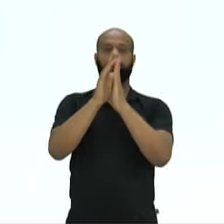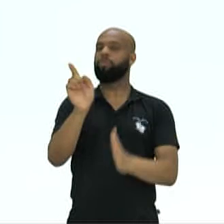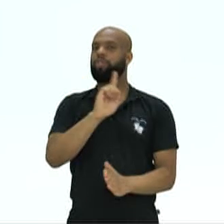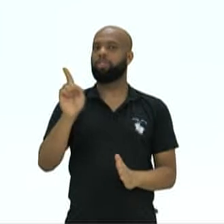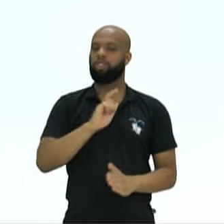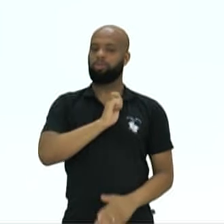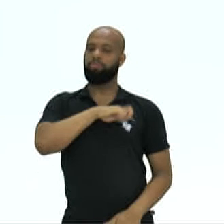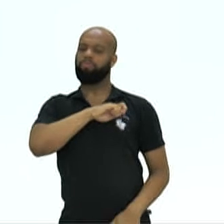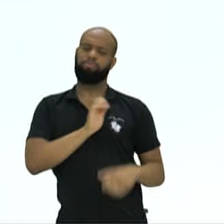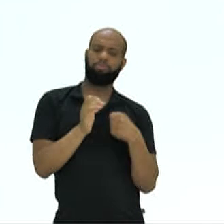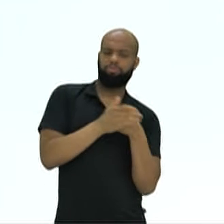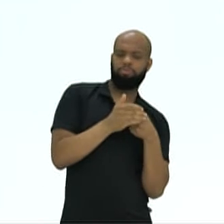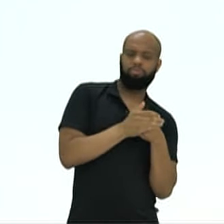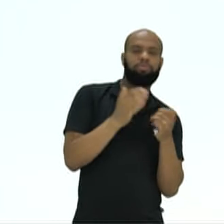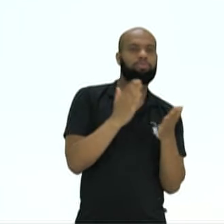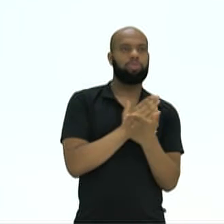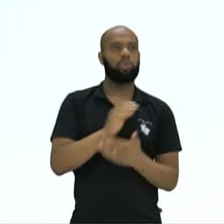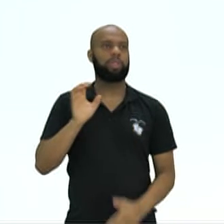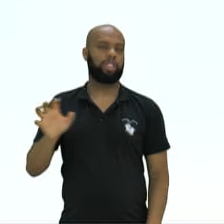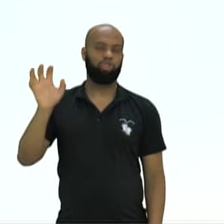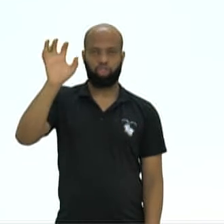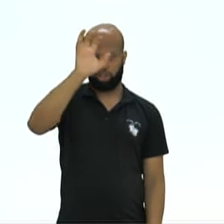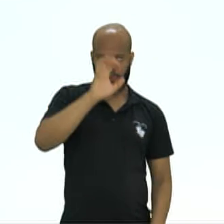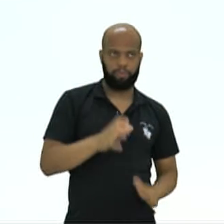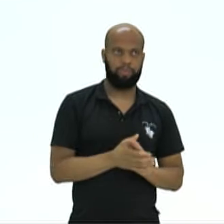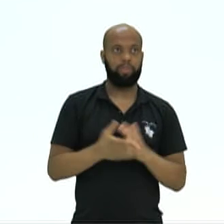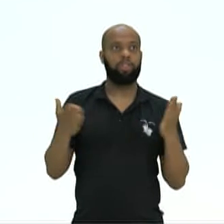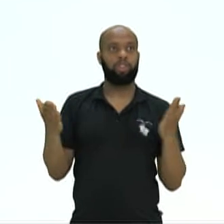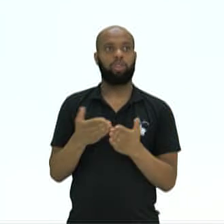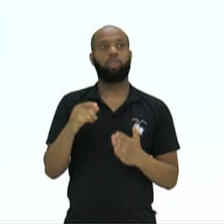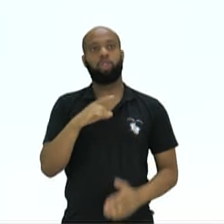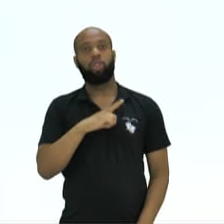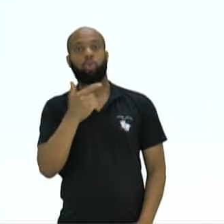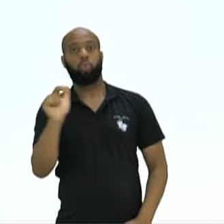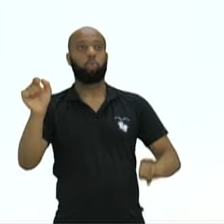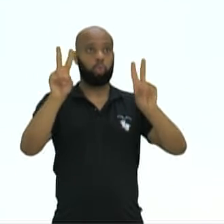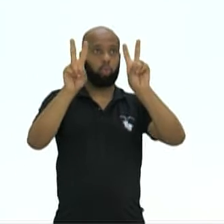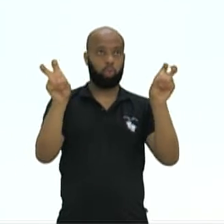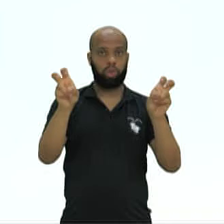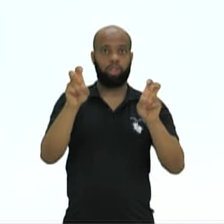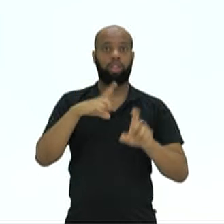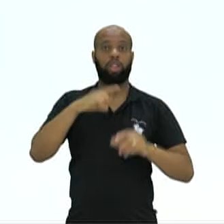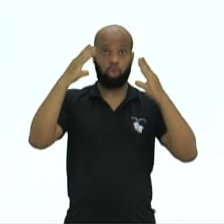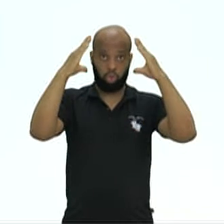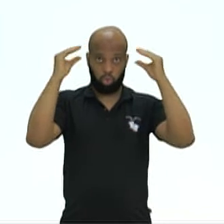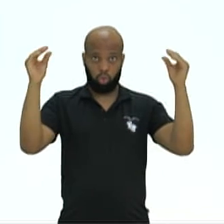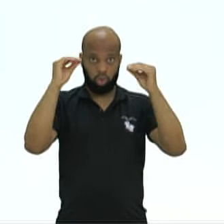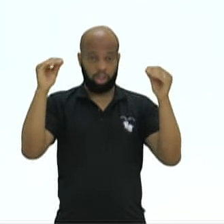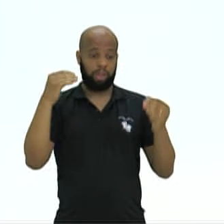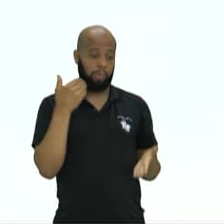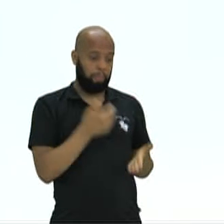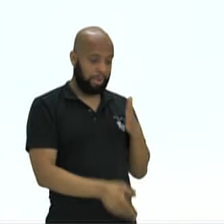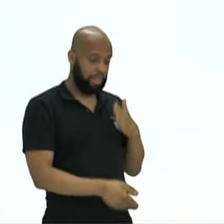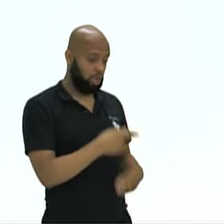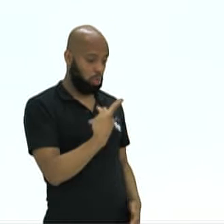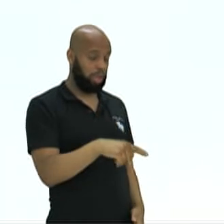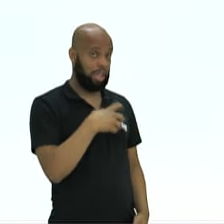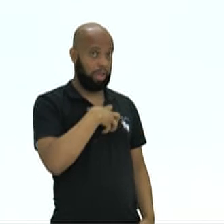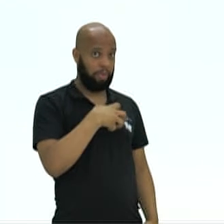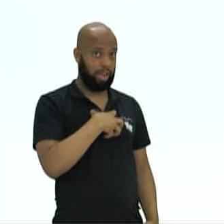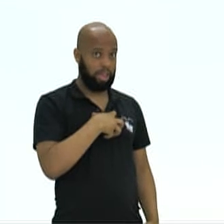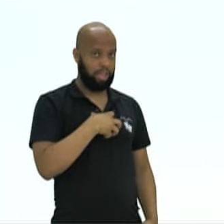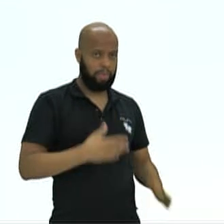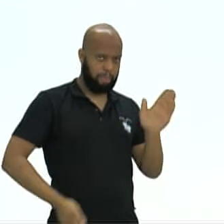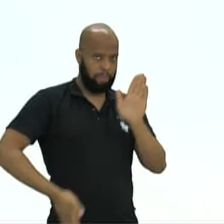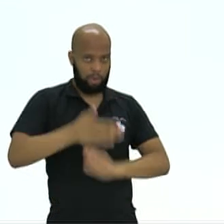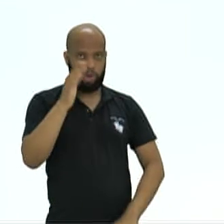ataque surpresa em algumas regiões. Vamos para o nosso próximo tema. Então, os holandeses são derrotados na Bahia e eles vão embora